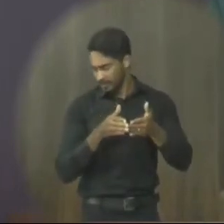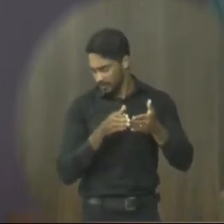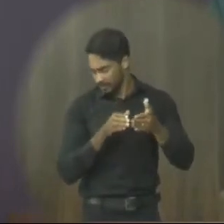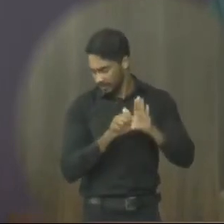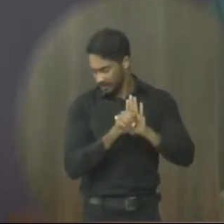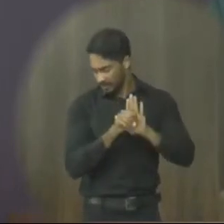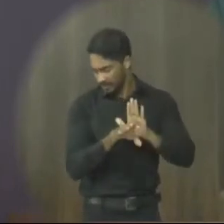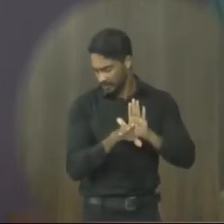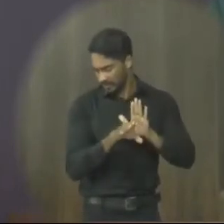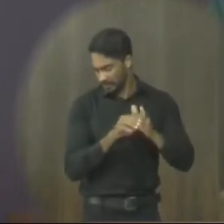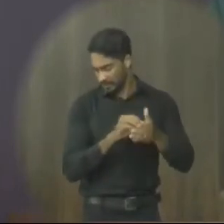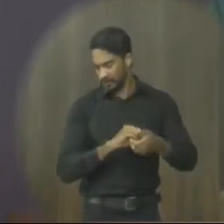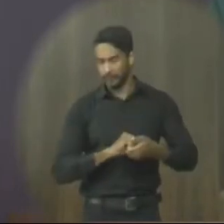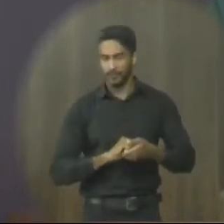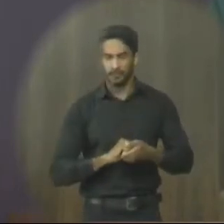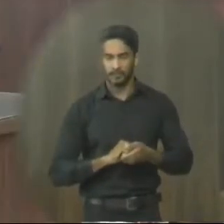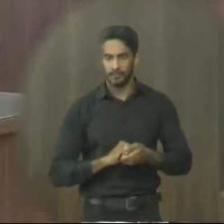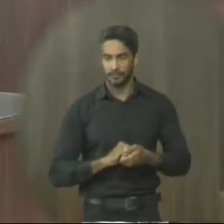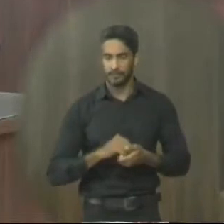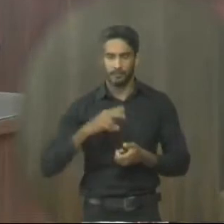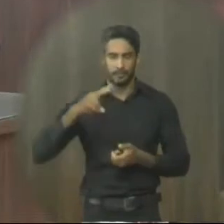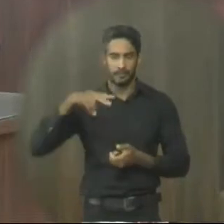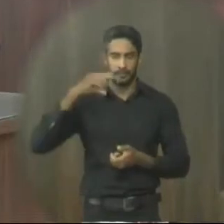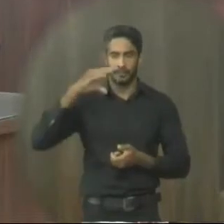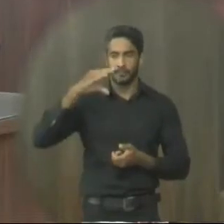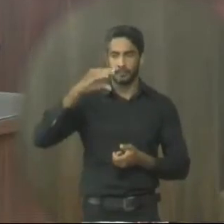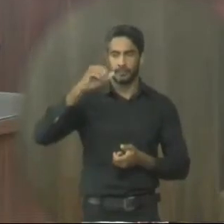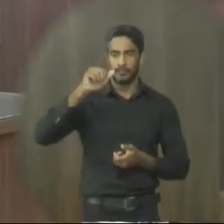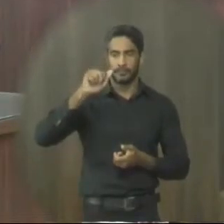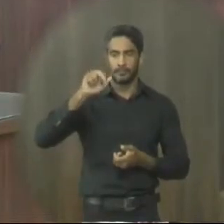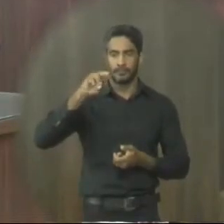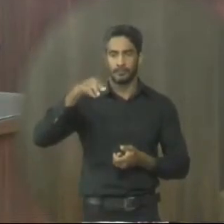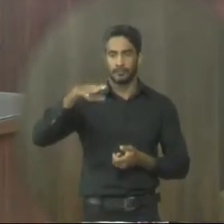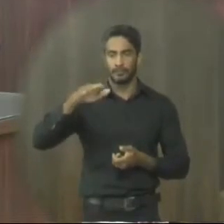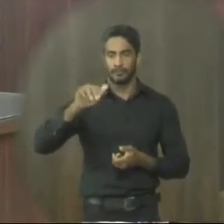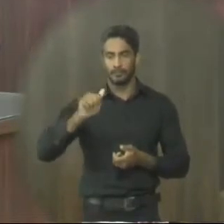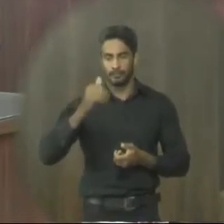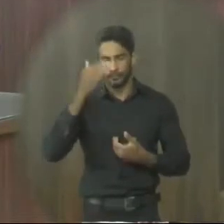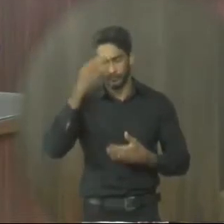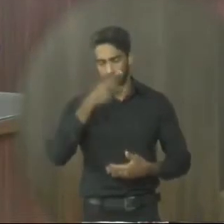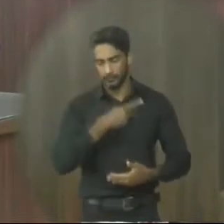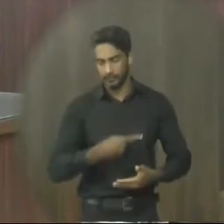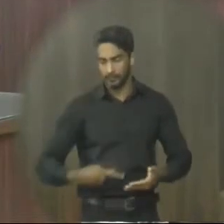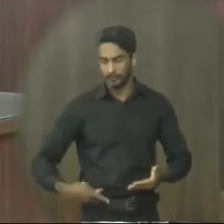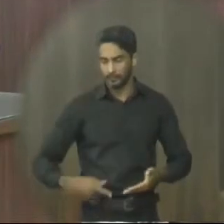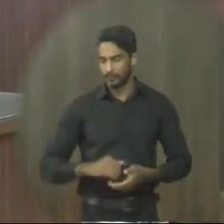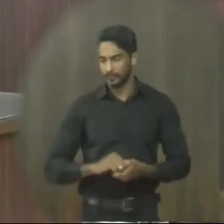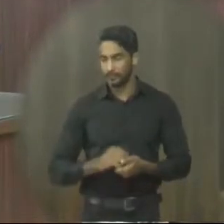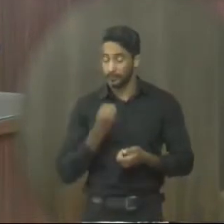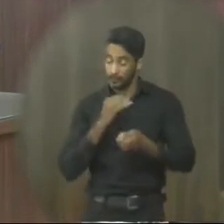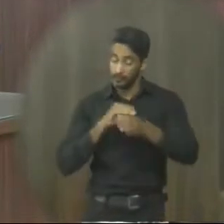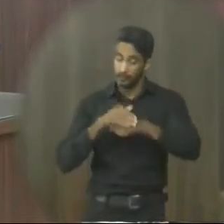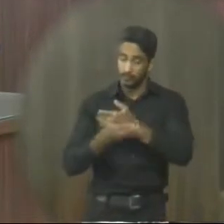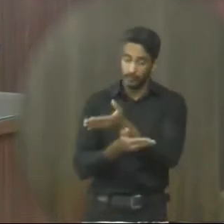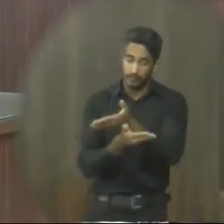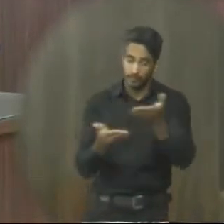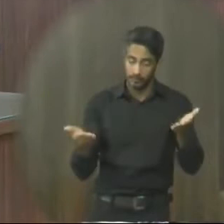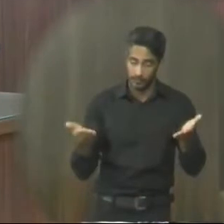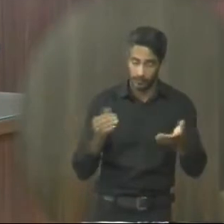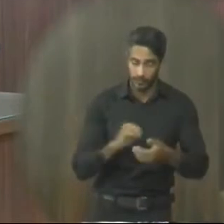vamos atender. Vereadora Carmelina, 2 minutos. Obrigado, senhor presidente. Boa noite a